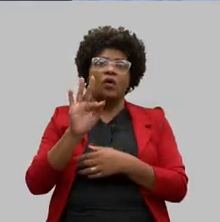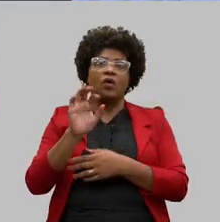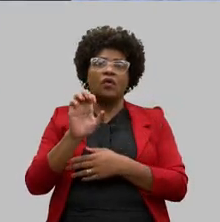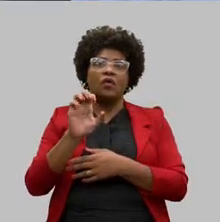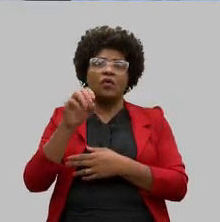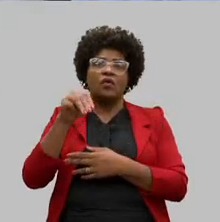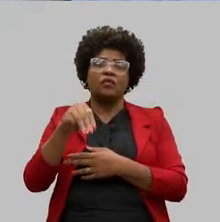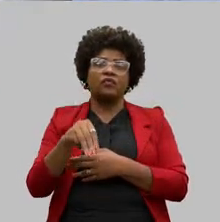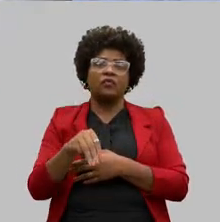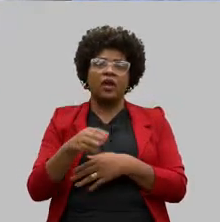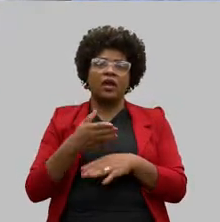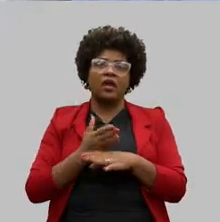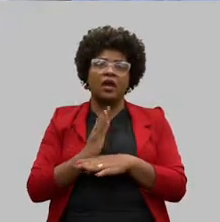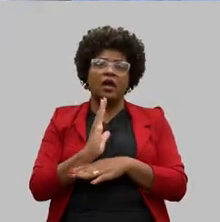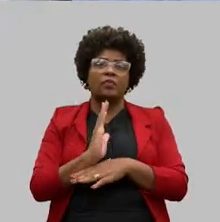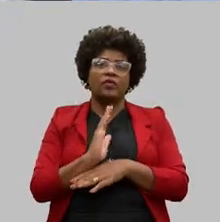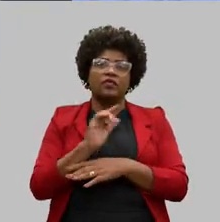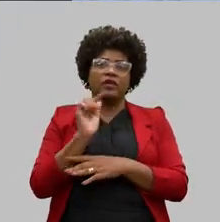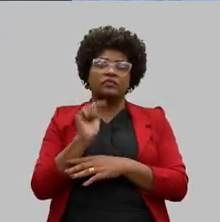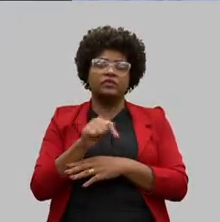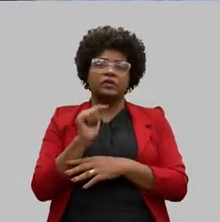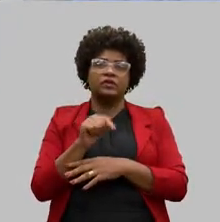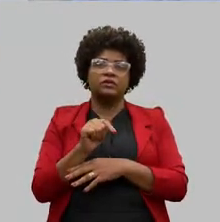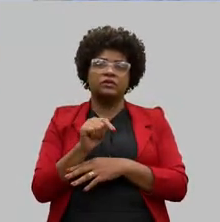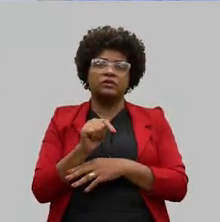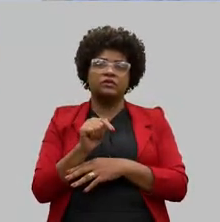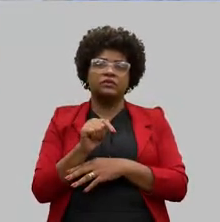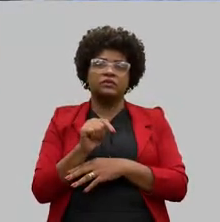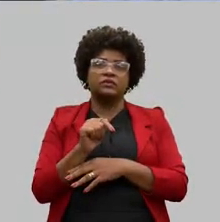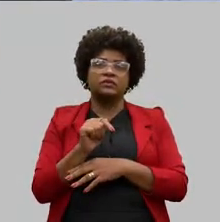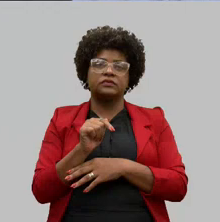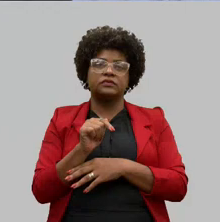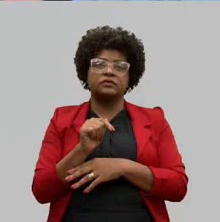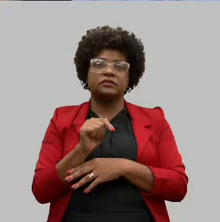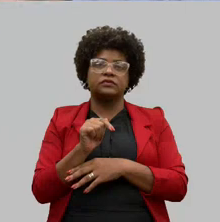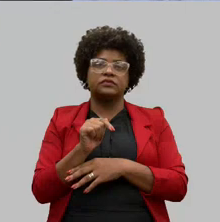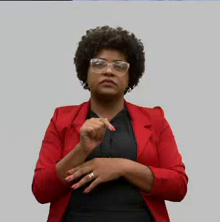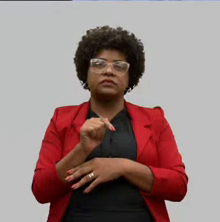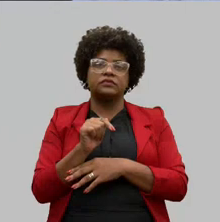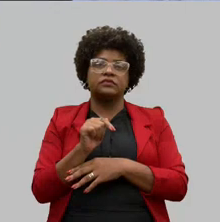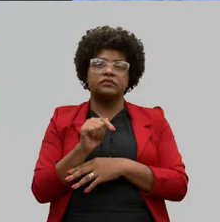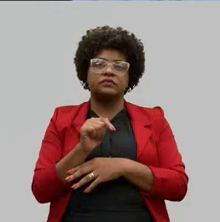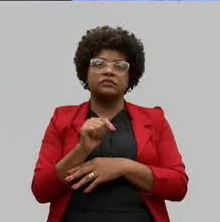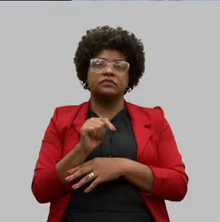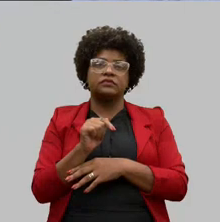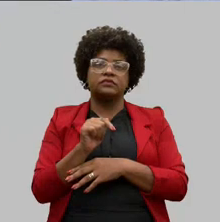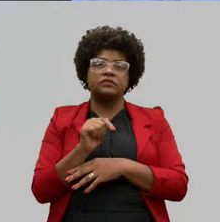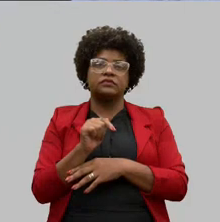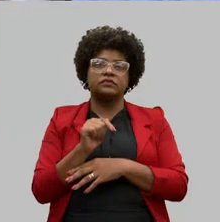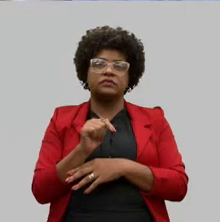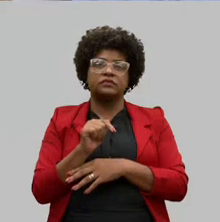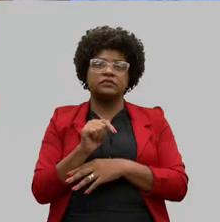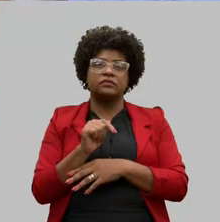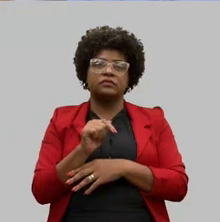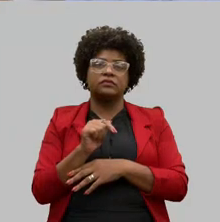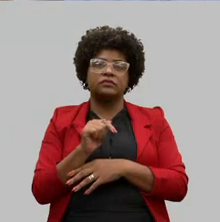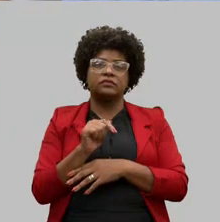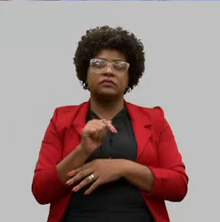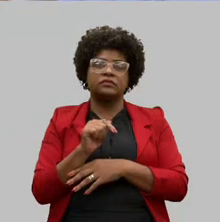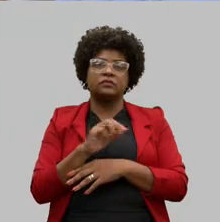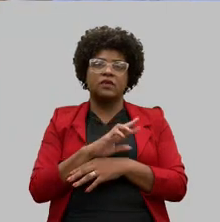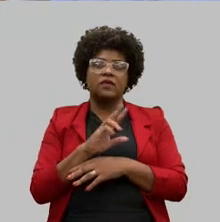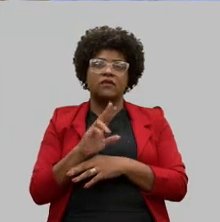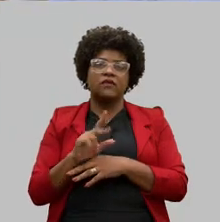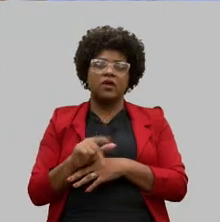aprovado por esse Parlamento que é o fundo de erradicação da miséria muitos casos do Idoso Ele tá em situação de